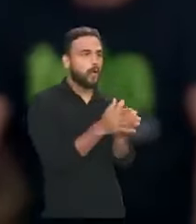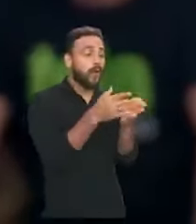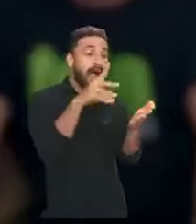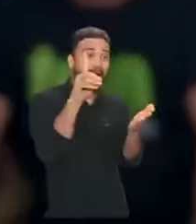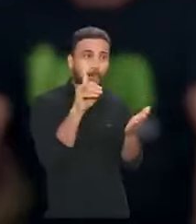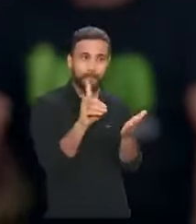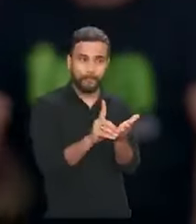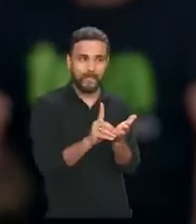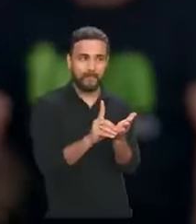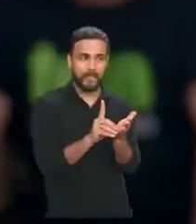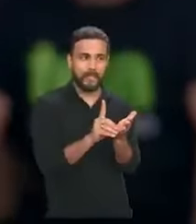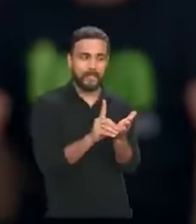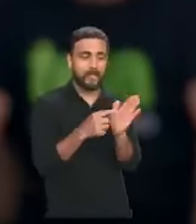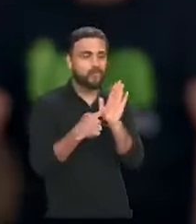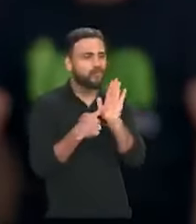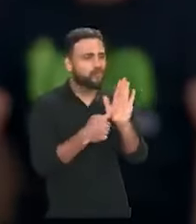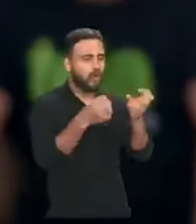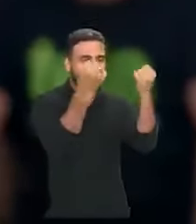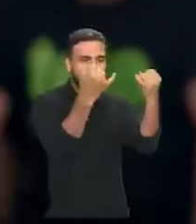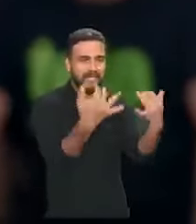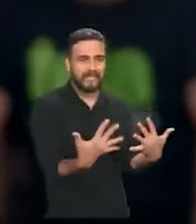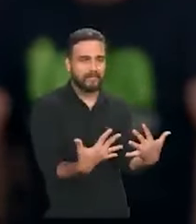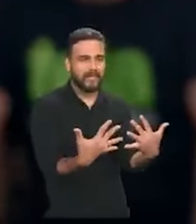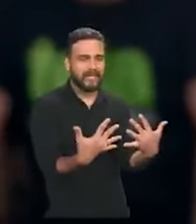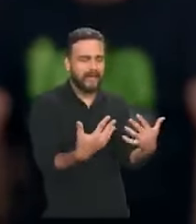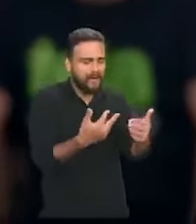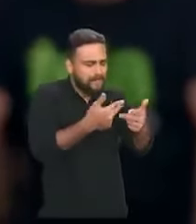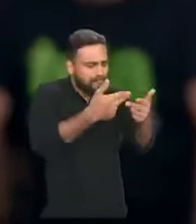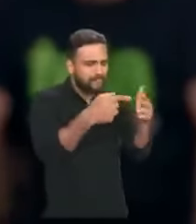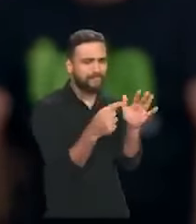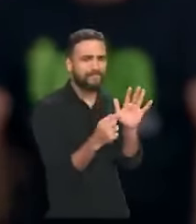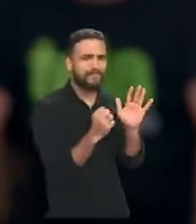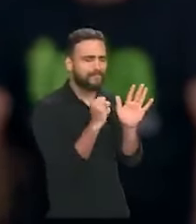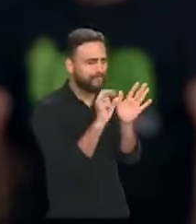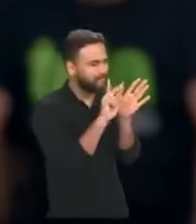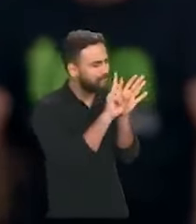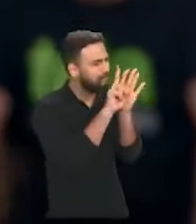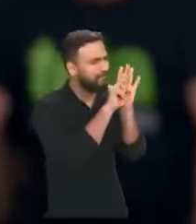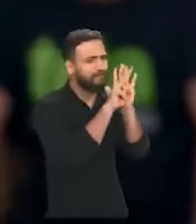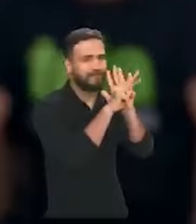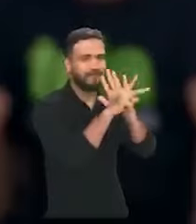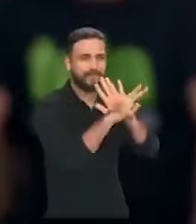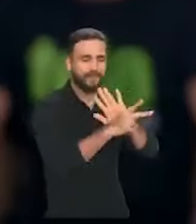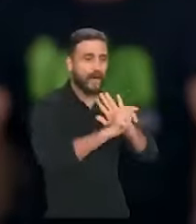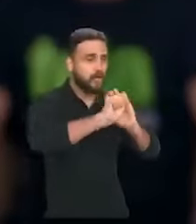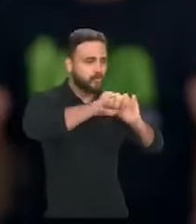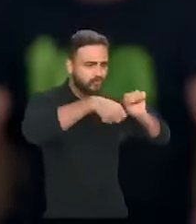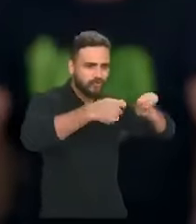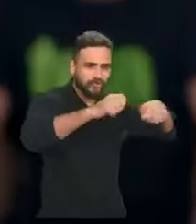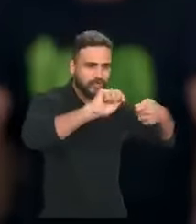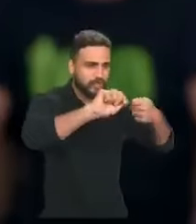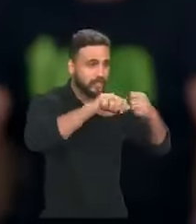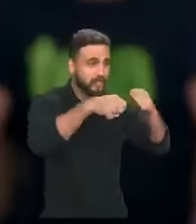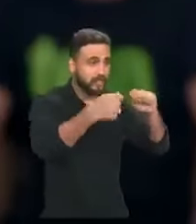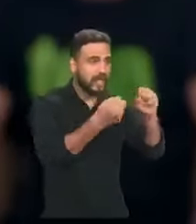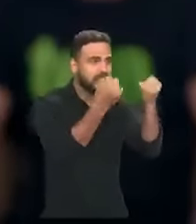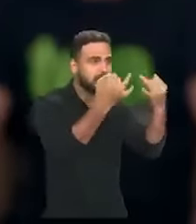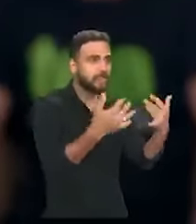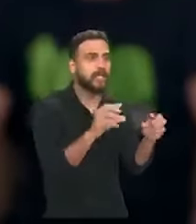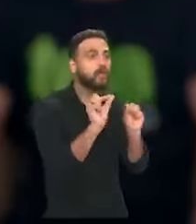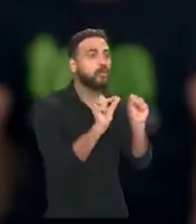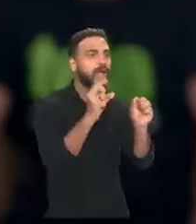ela nos apresenta diversos sinais que caracterizariam o tempo do fim por